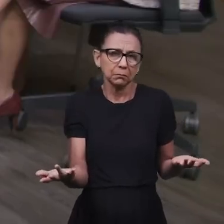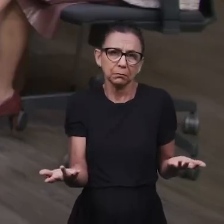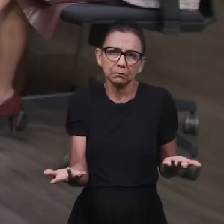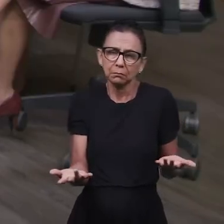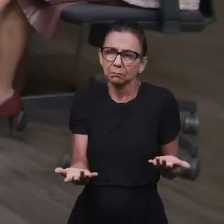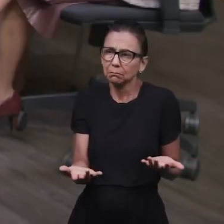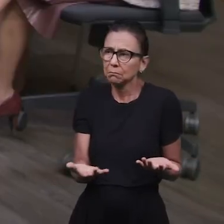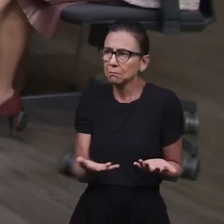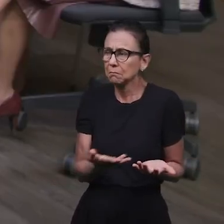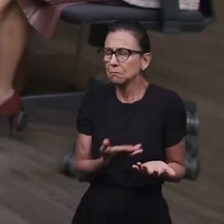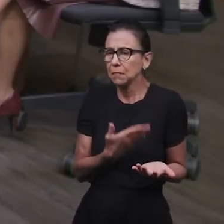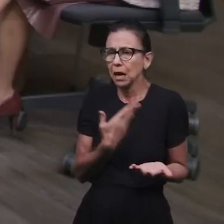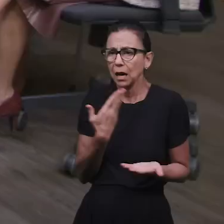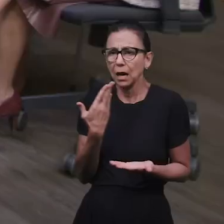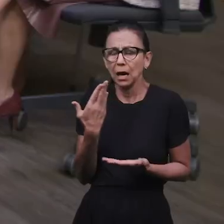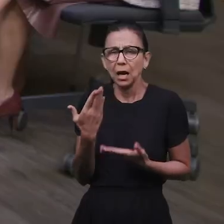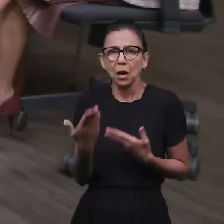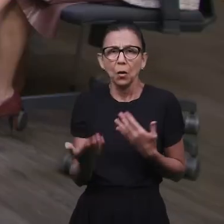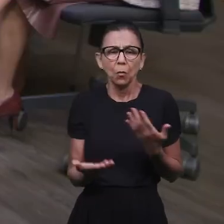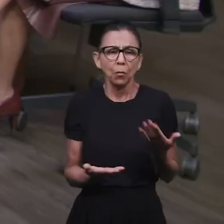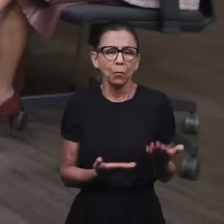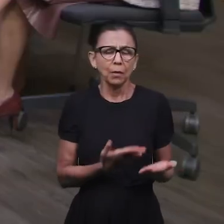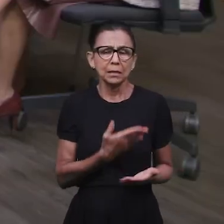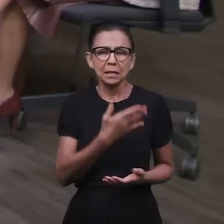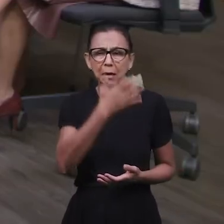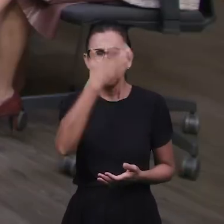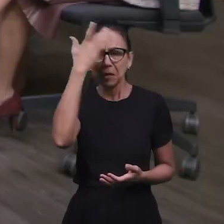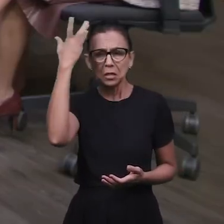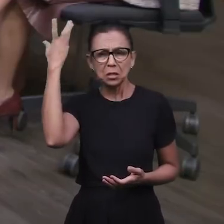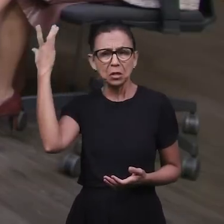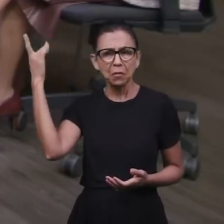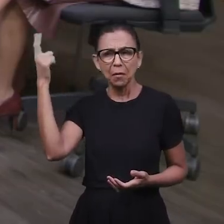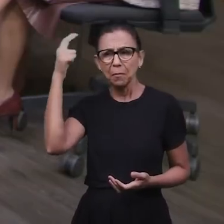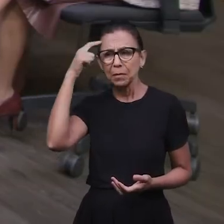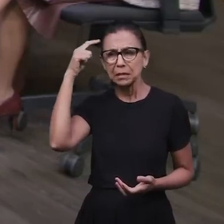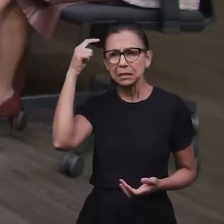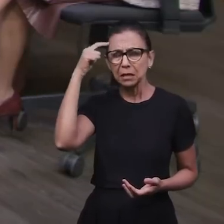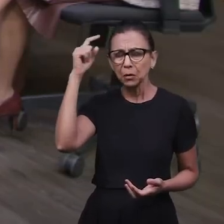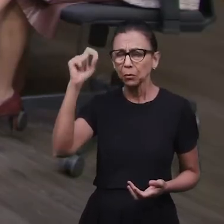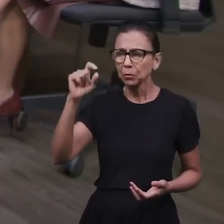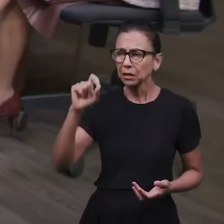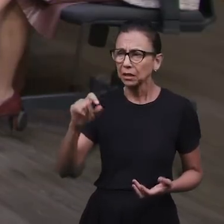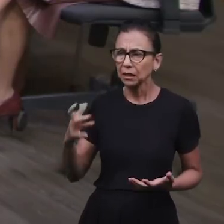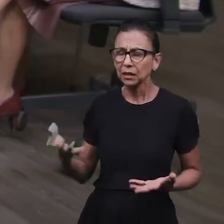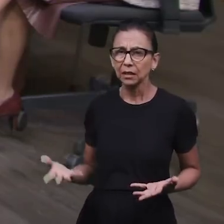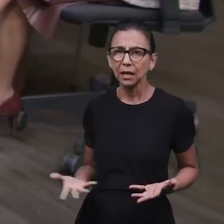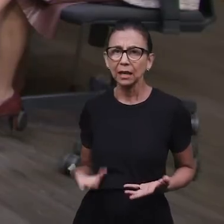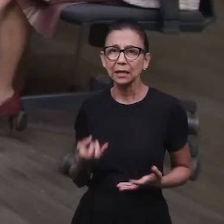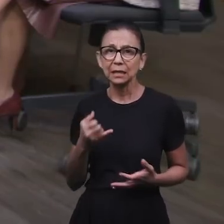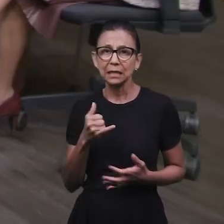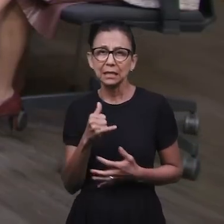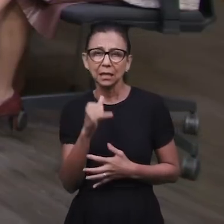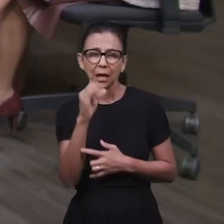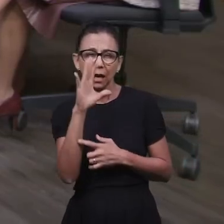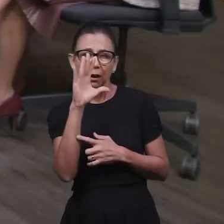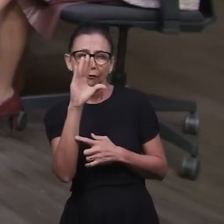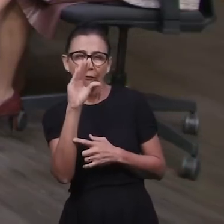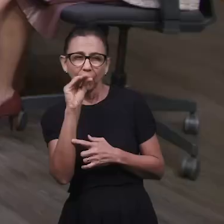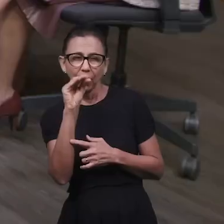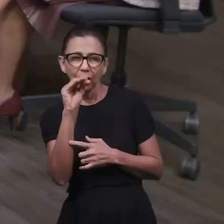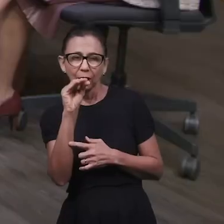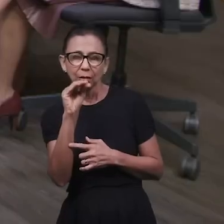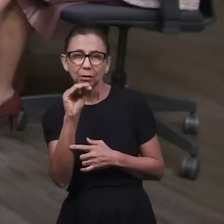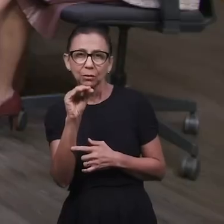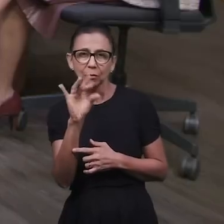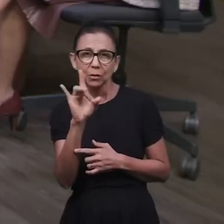tira uma foto, eu só estava usando o caminho ali. Mas não, naquele momento, para mim, pela direção do Espírito Santo,